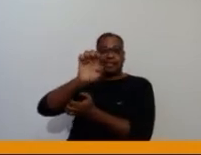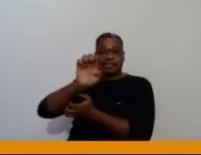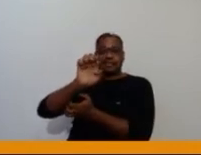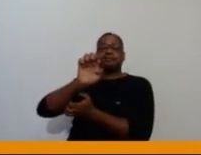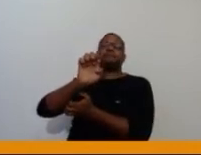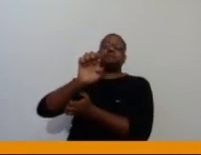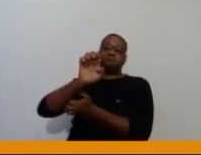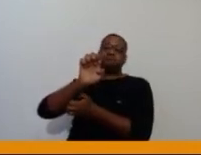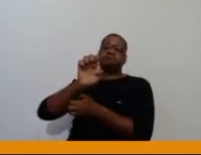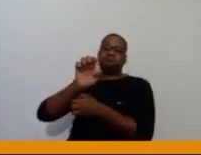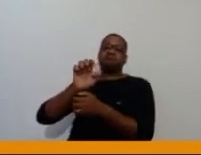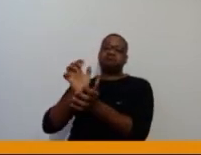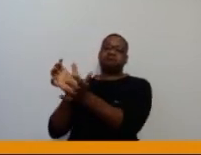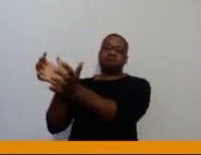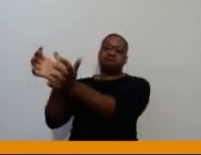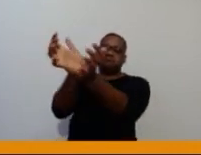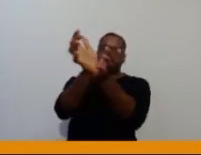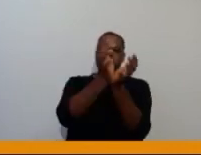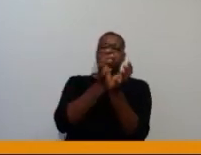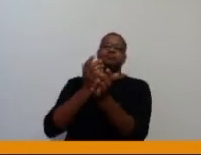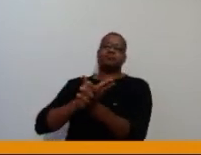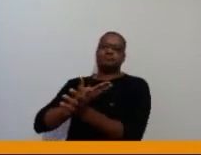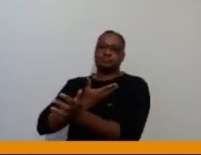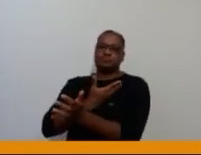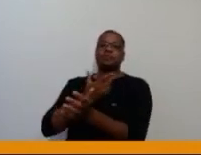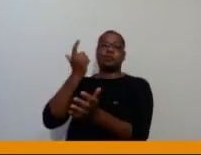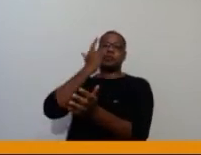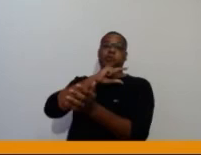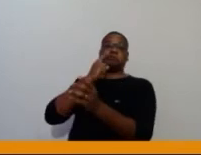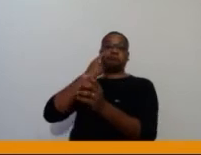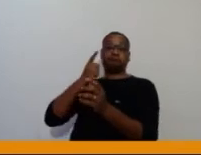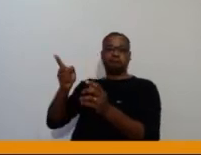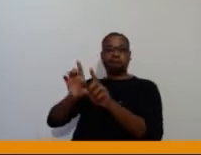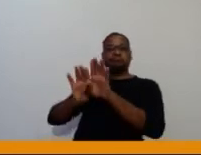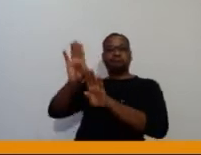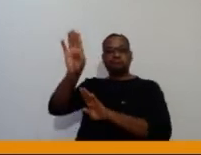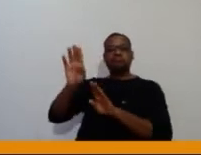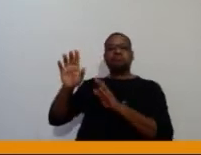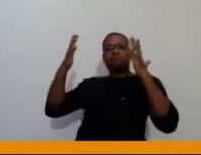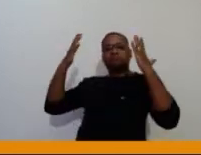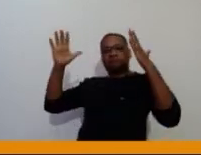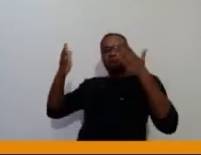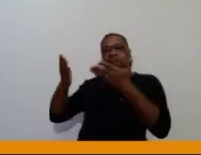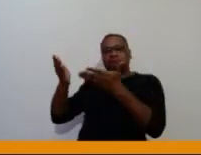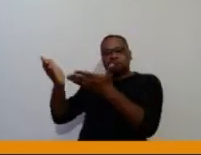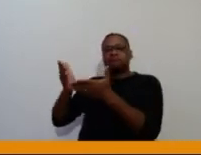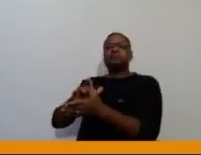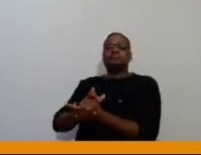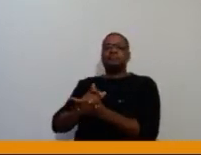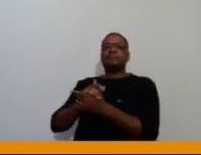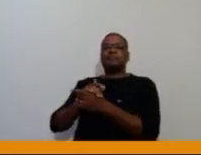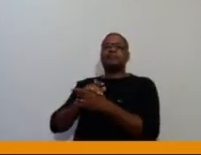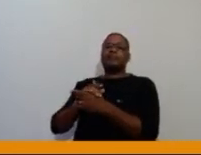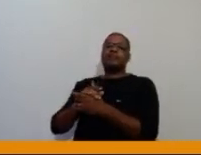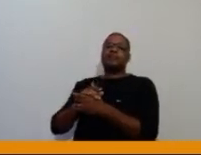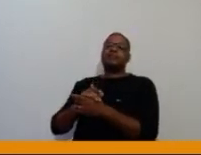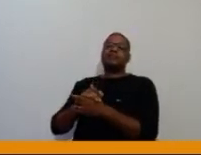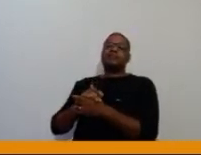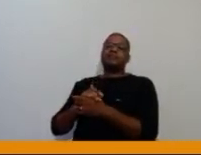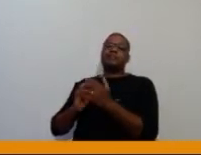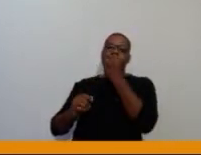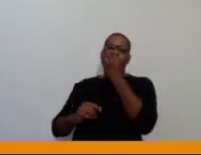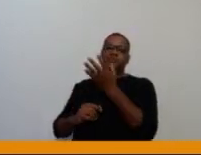aparece nos números. Então, queria parabenizar vocês, e vocês atuam em todos os níveis, né? Inclusive,